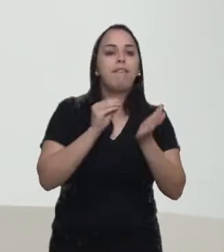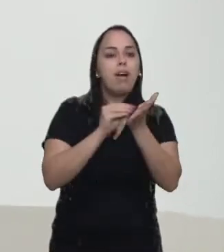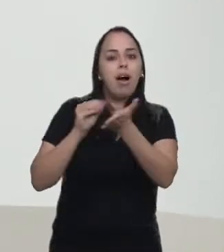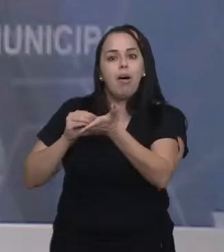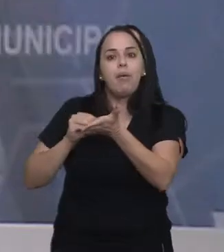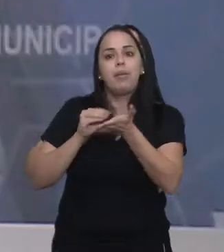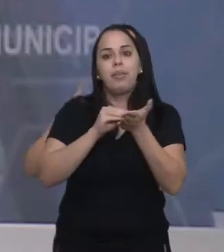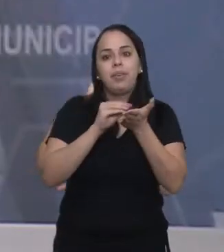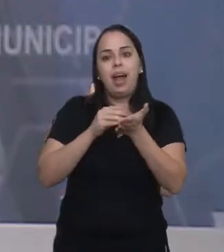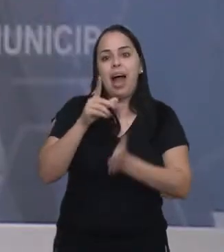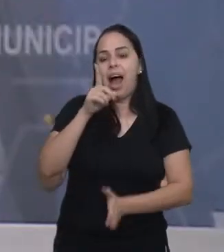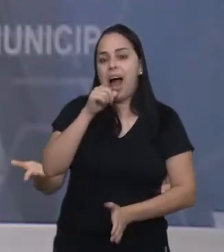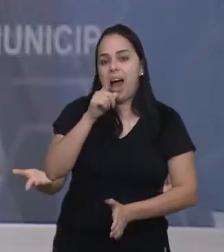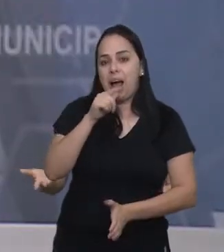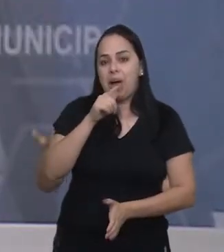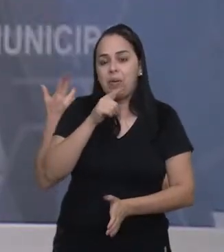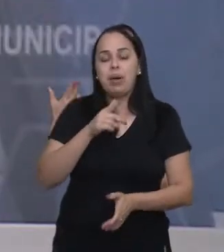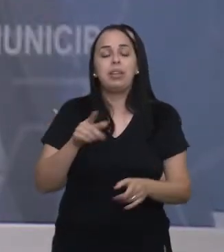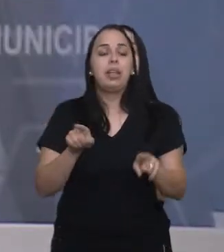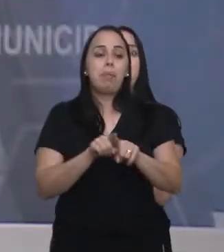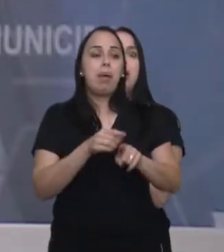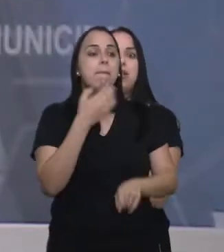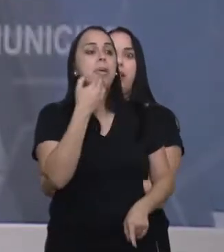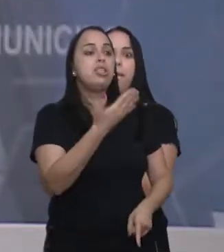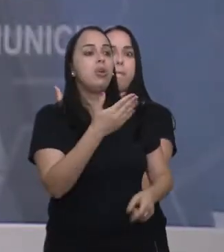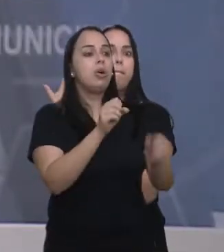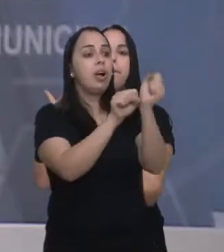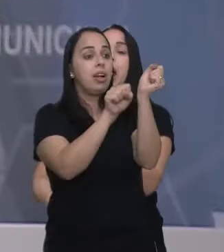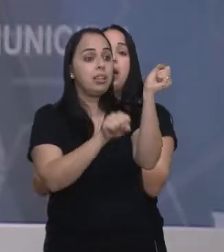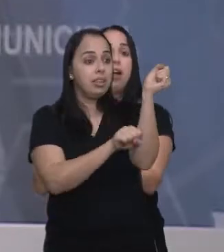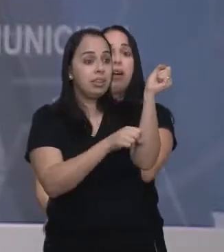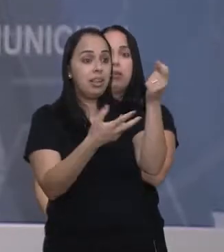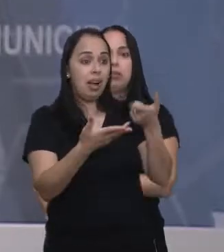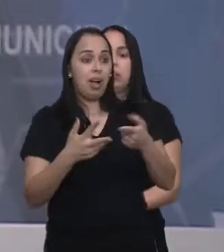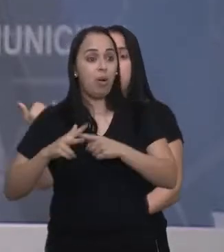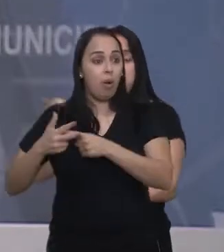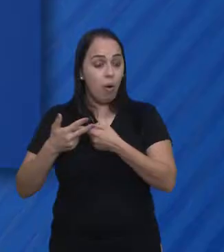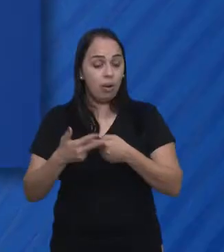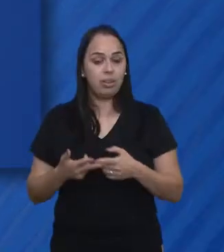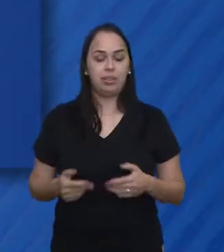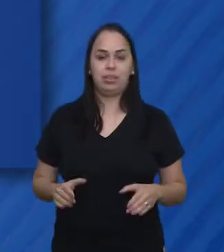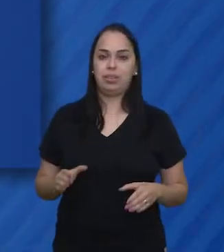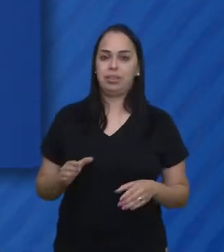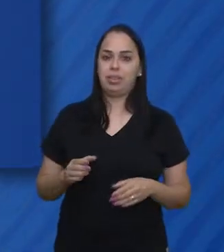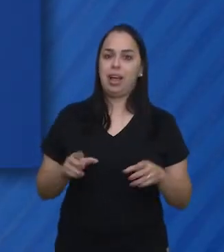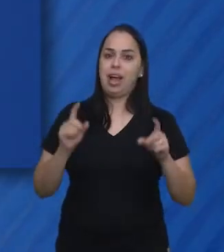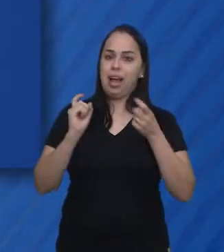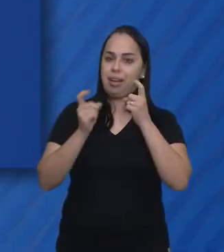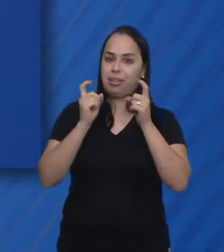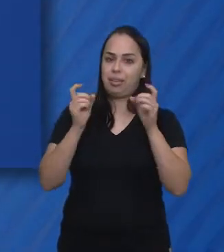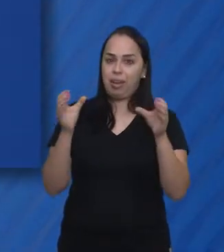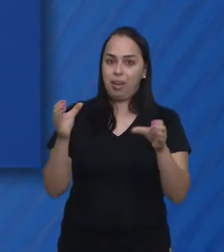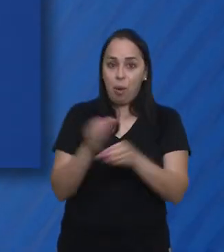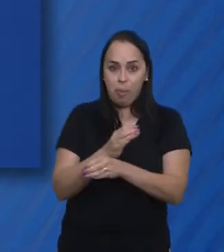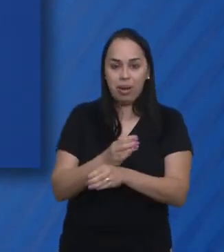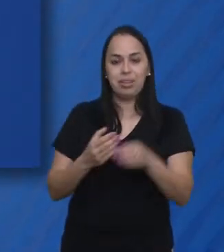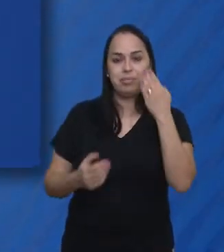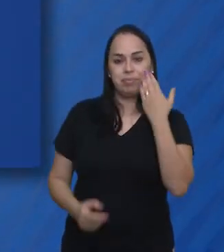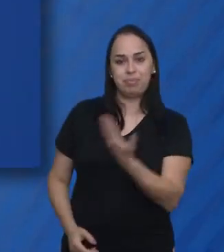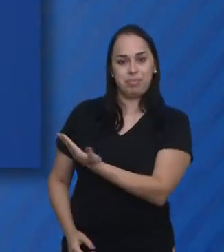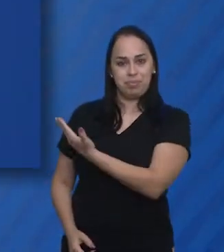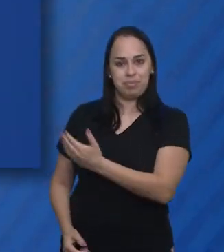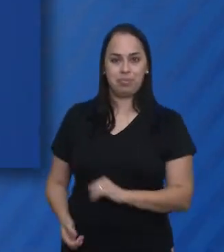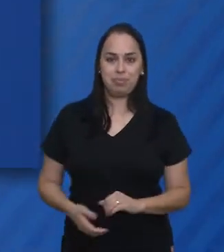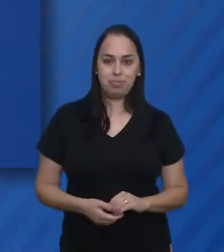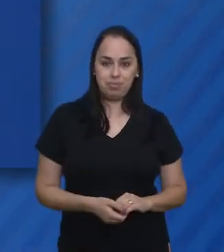região sul e pediu providências da concessionária responsável pelo serviço. A sessão na íntegra você confere no nosso